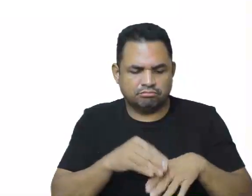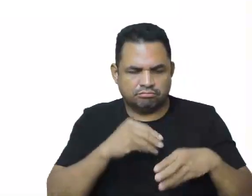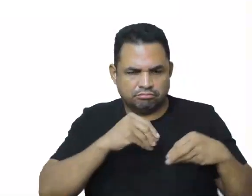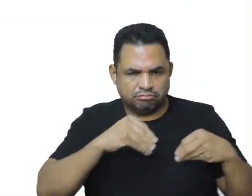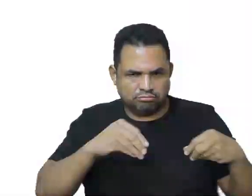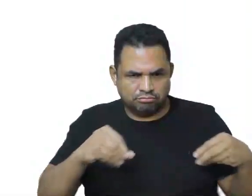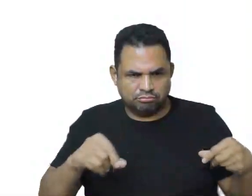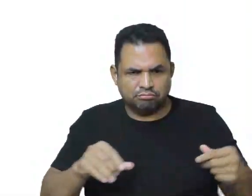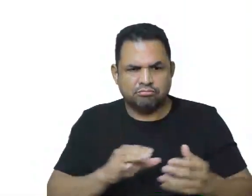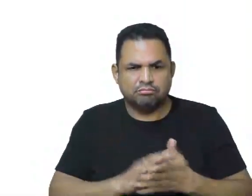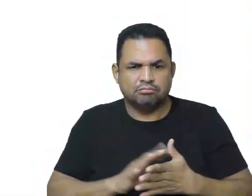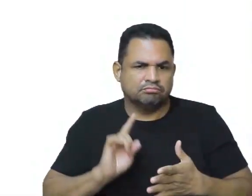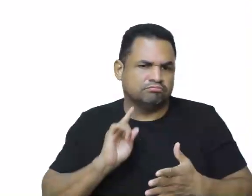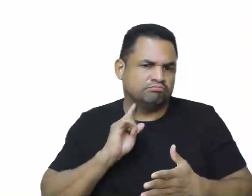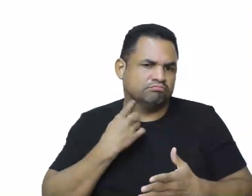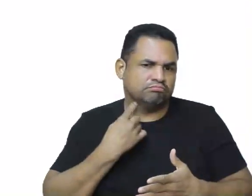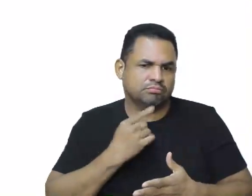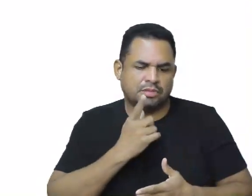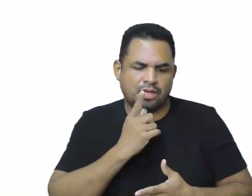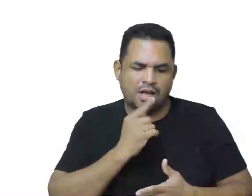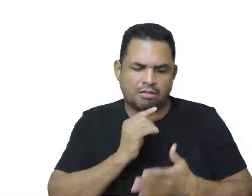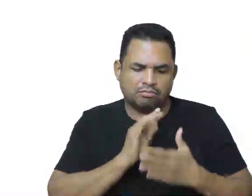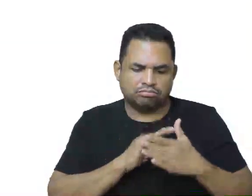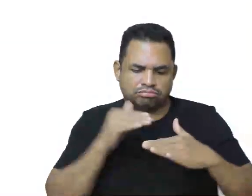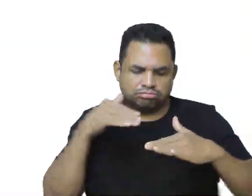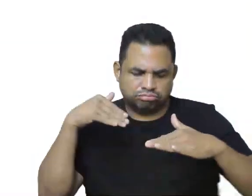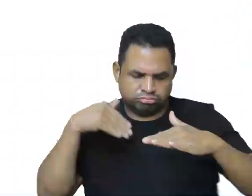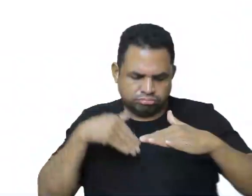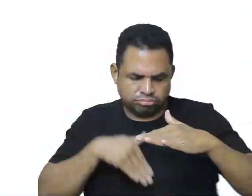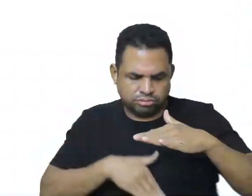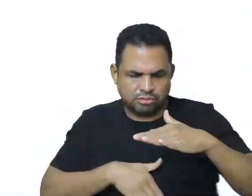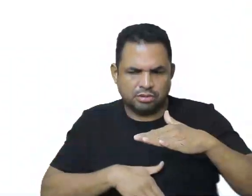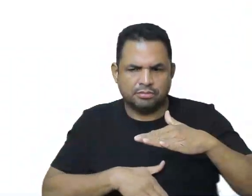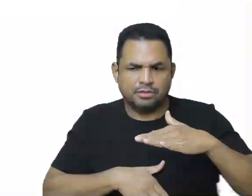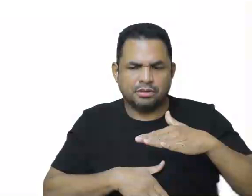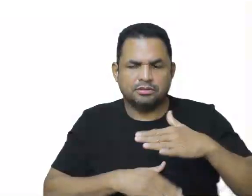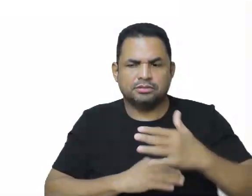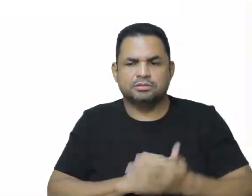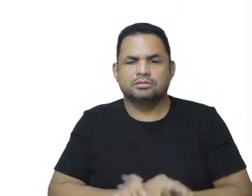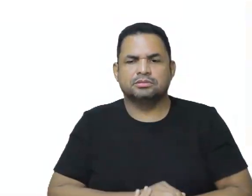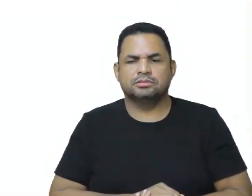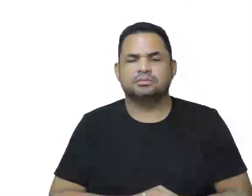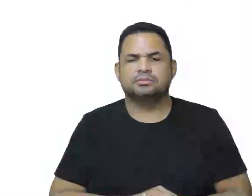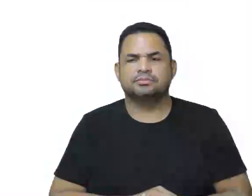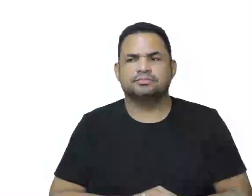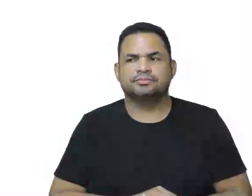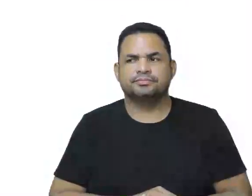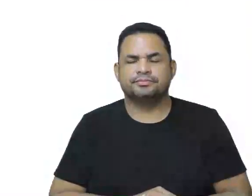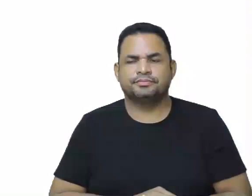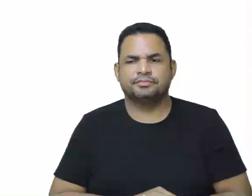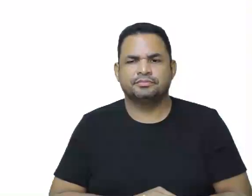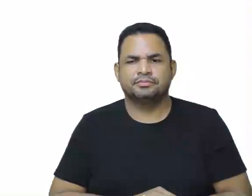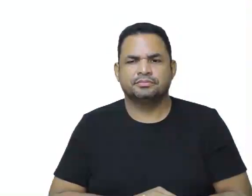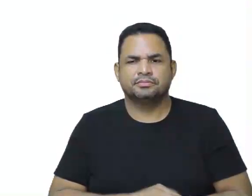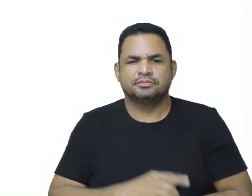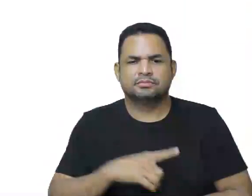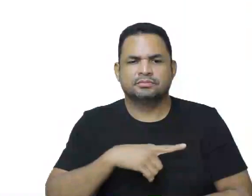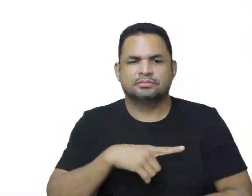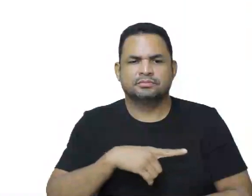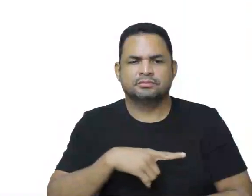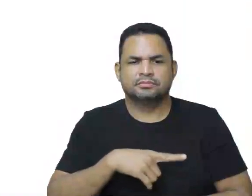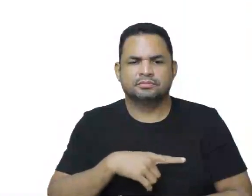solos e a contaminação de águas subterrâneas. Até falei para vocês o seguinte: eu tenho